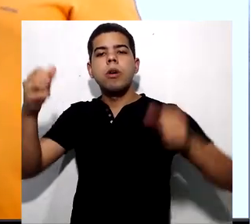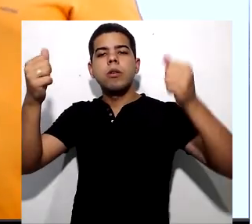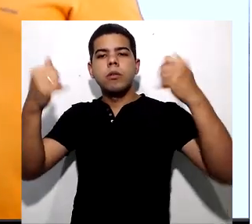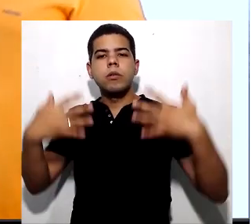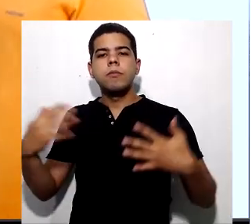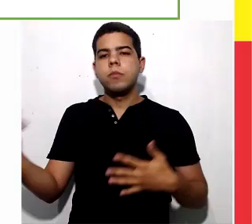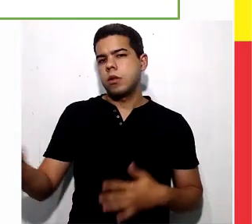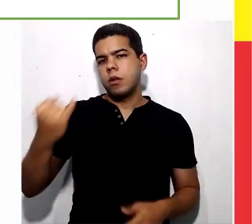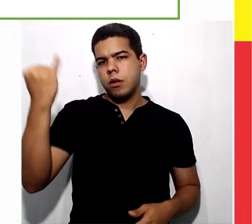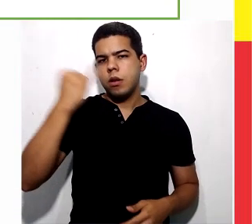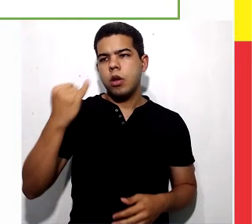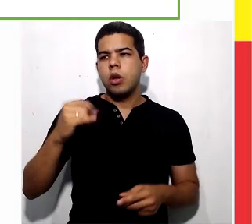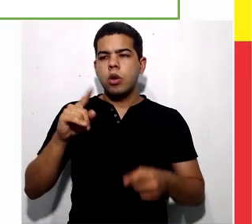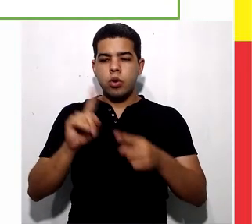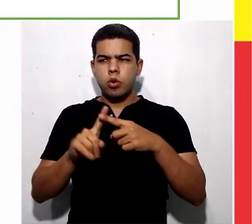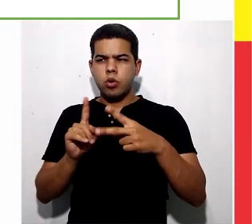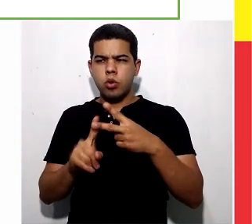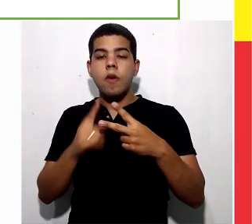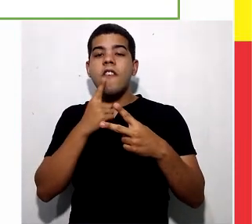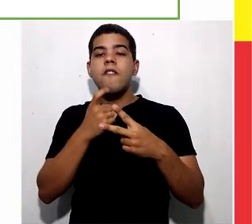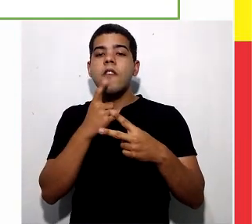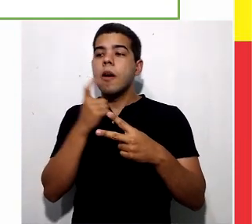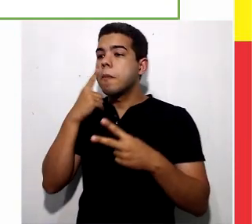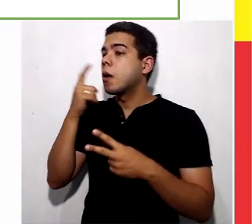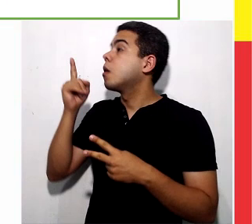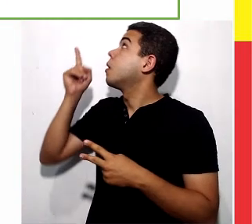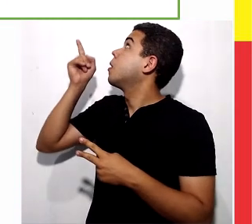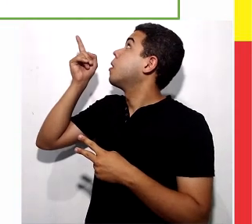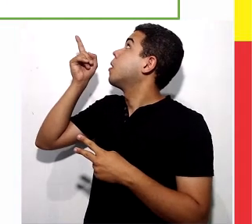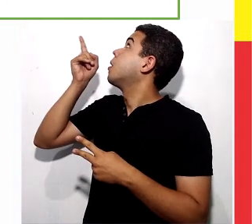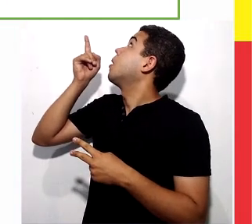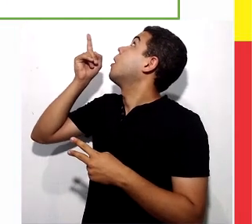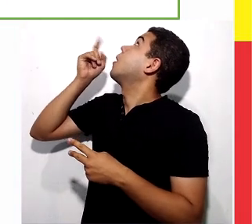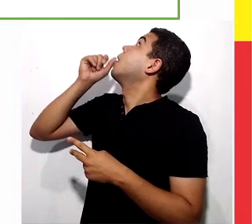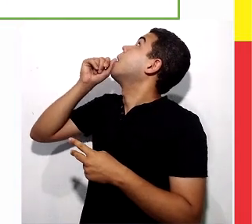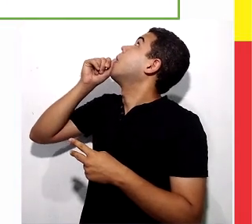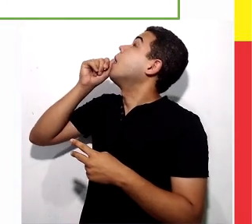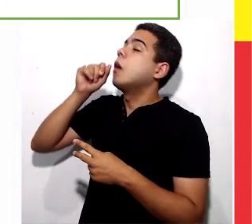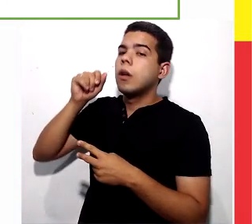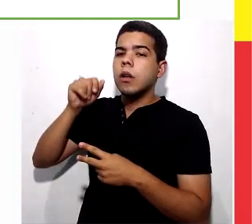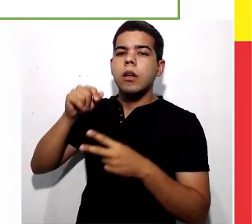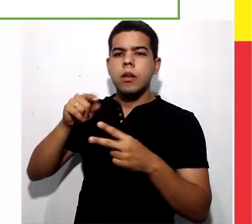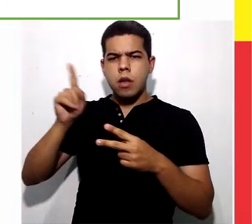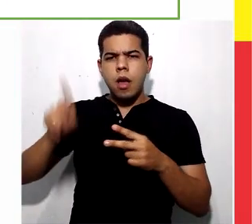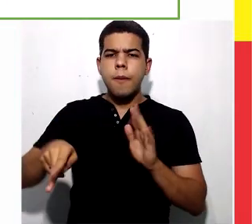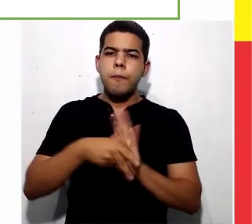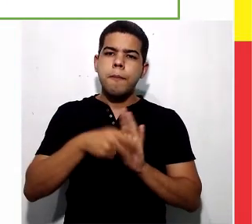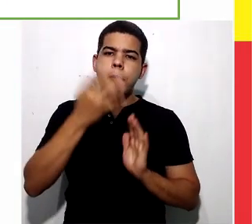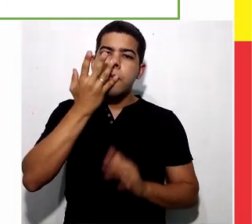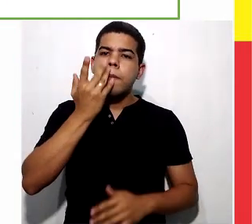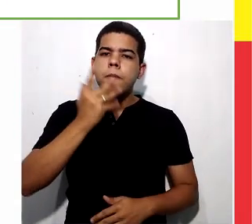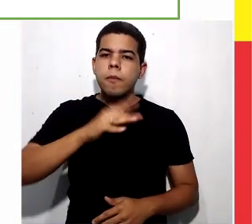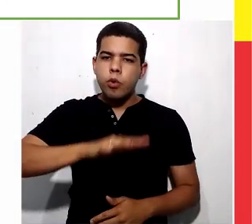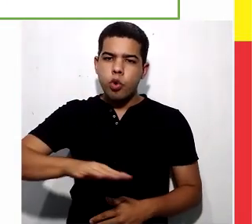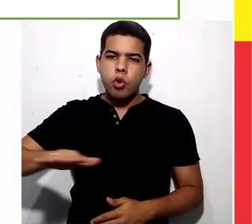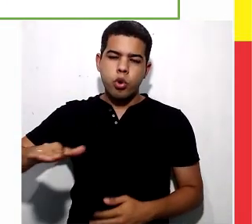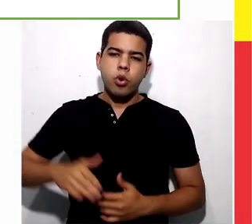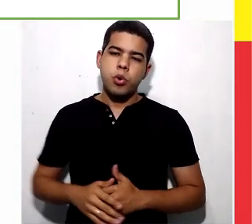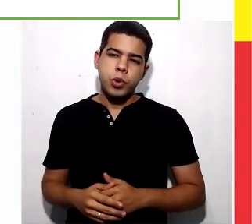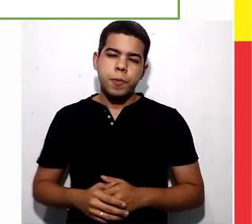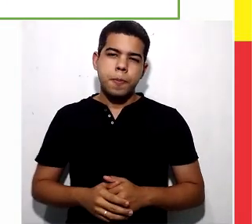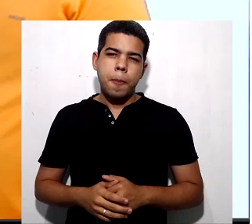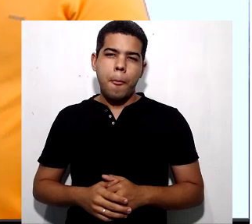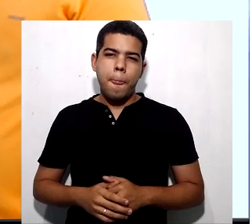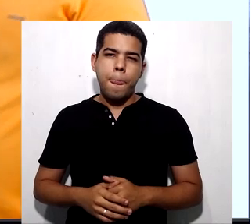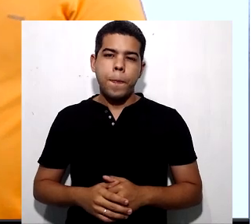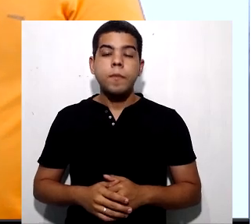vocês estão vendo aí em vermelho, que é O Mistério do Coelho Pensante e A Mulher que Matou os Peixes, são obras infantis. Exato. Certo? São obras infantis. E sobre